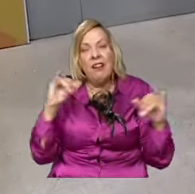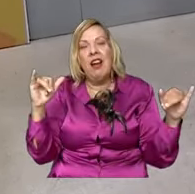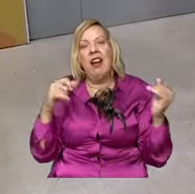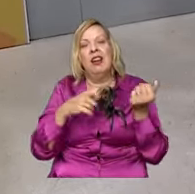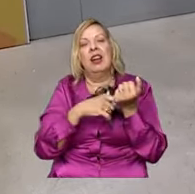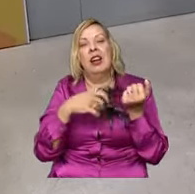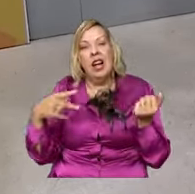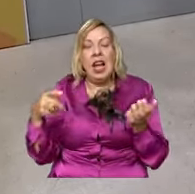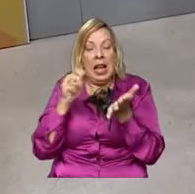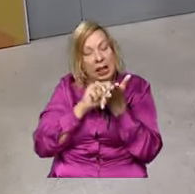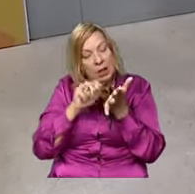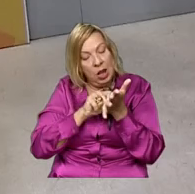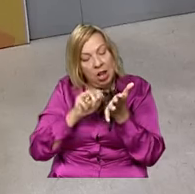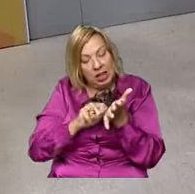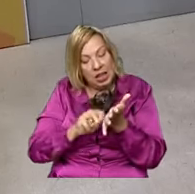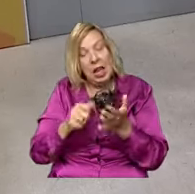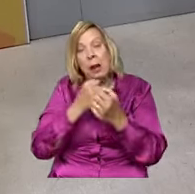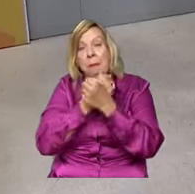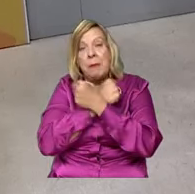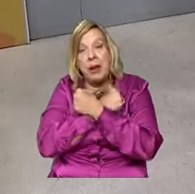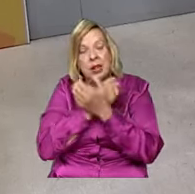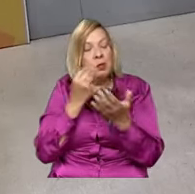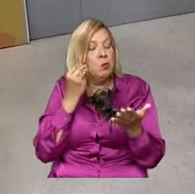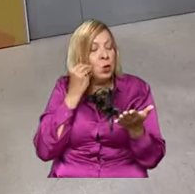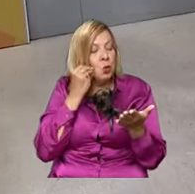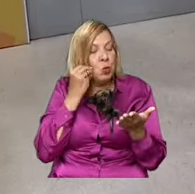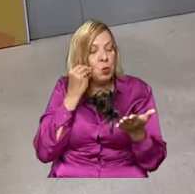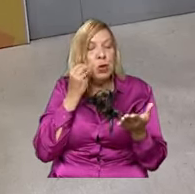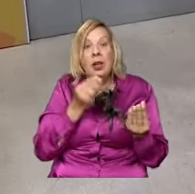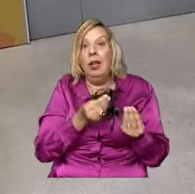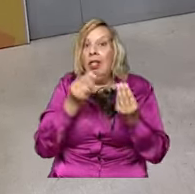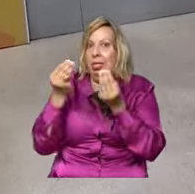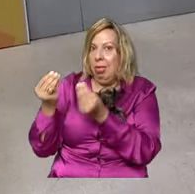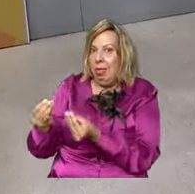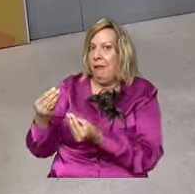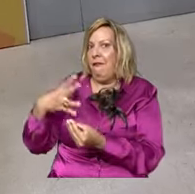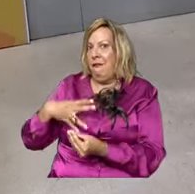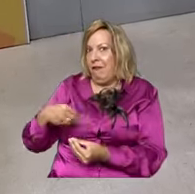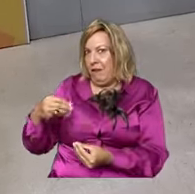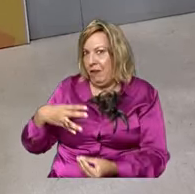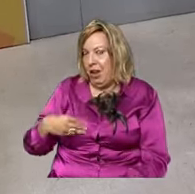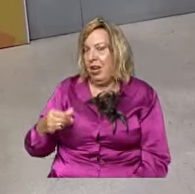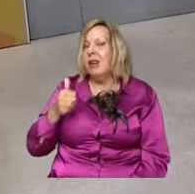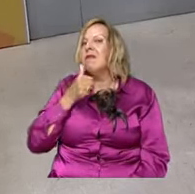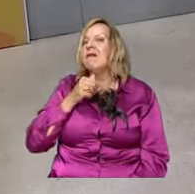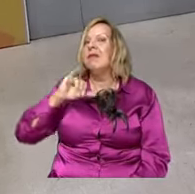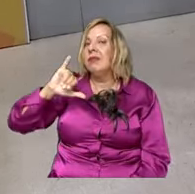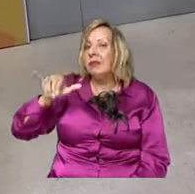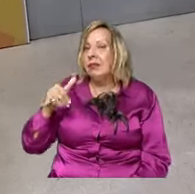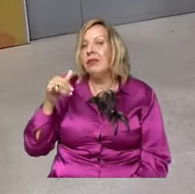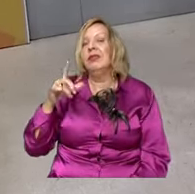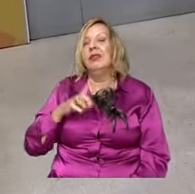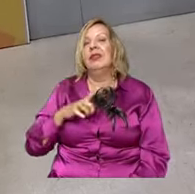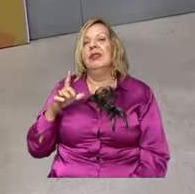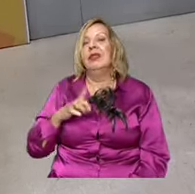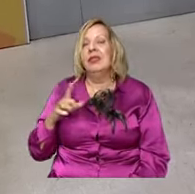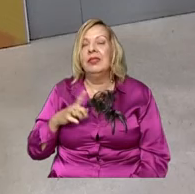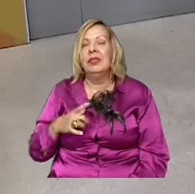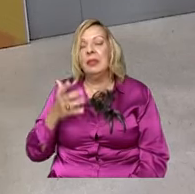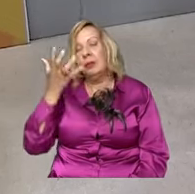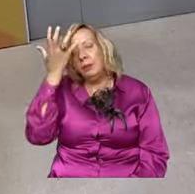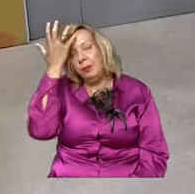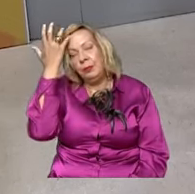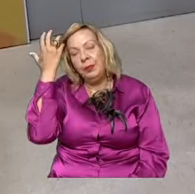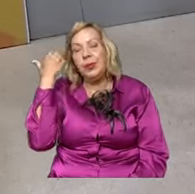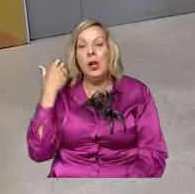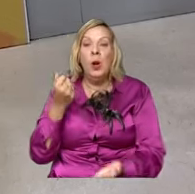os abraços, ela fala, né, do Cajucap com tanto amor, com tanto carinho, ela adquire o Cajucap todo domingo, ela fica marcando,